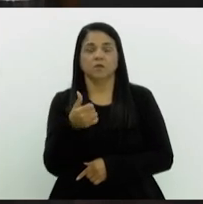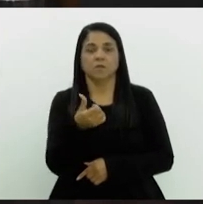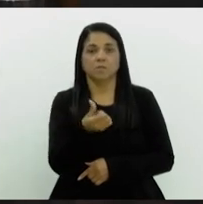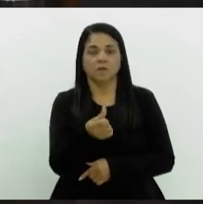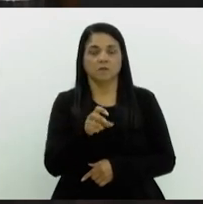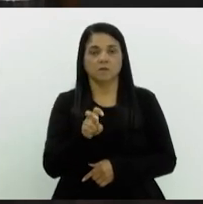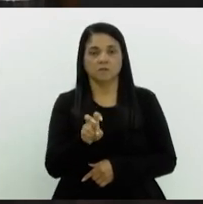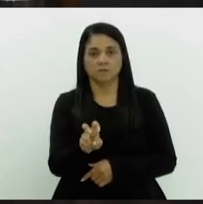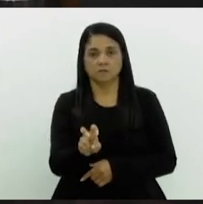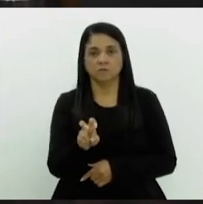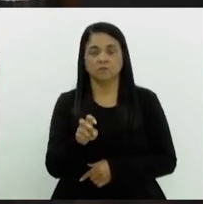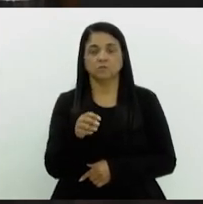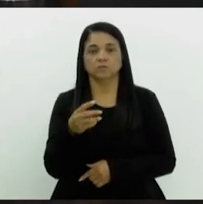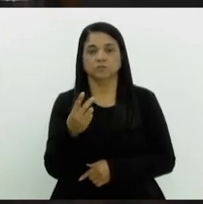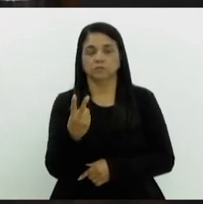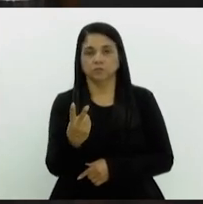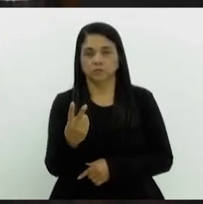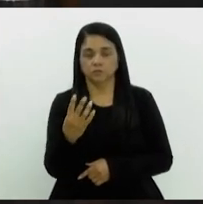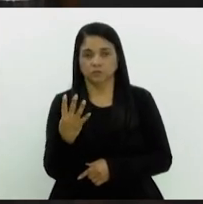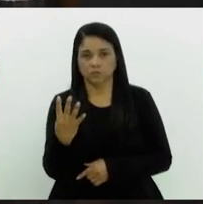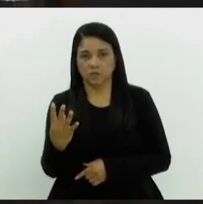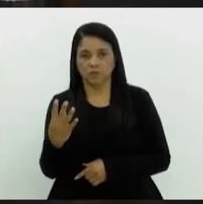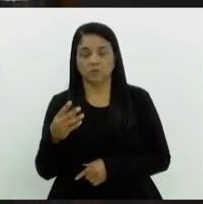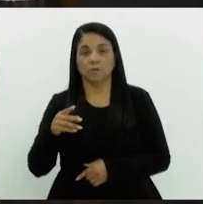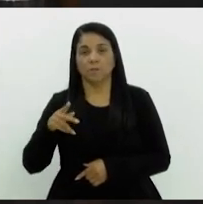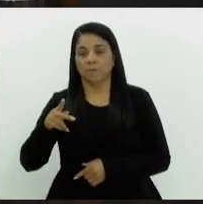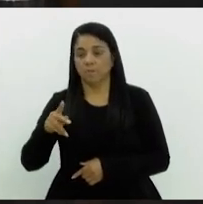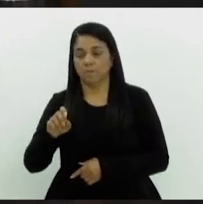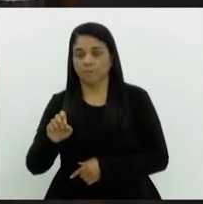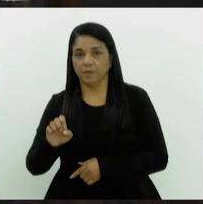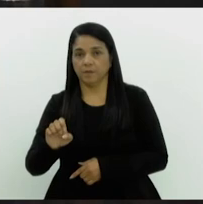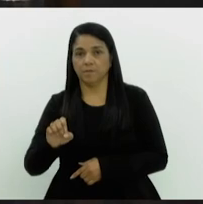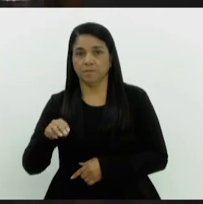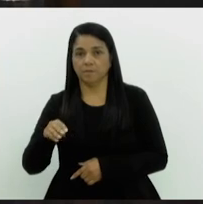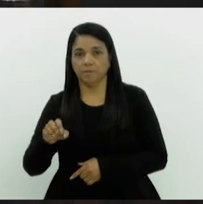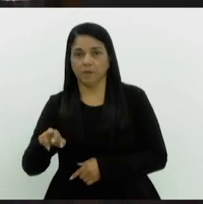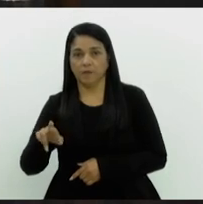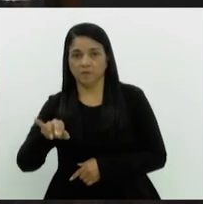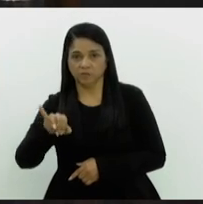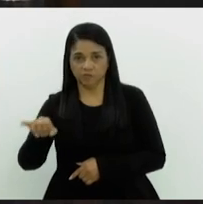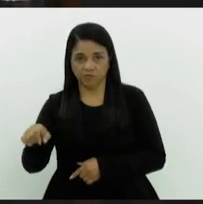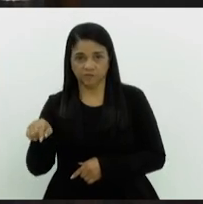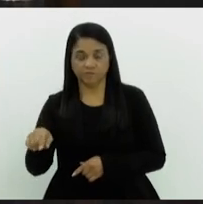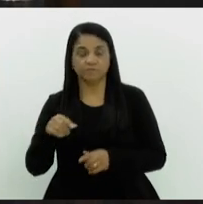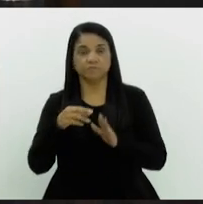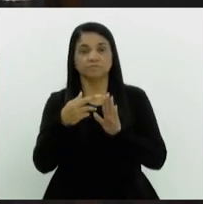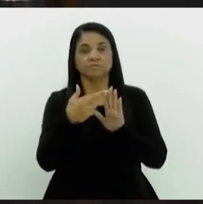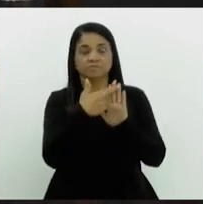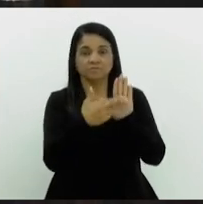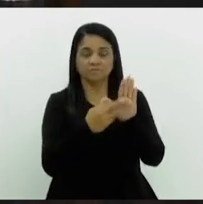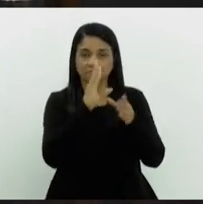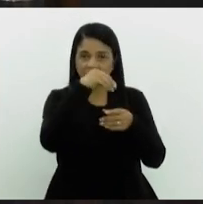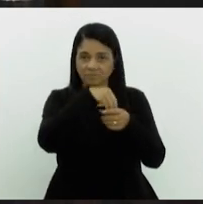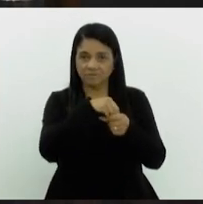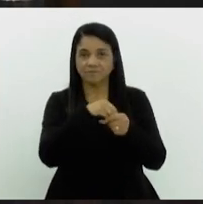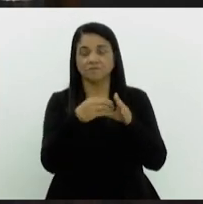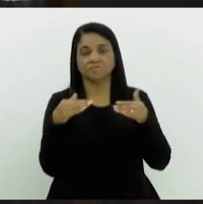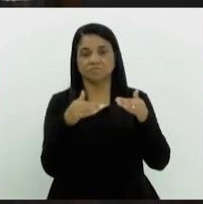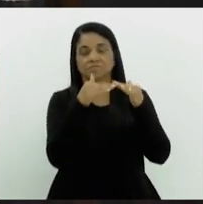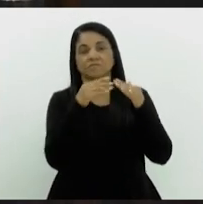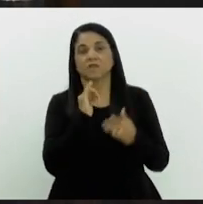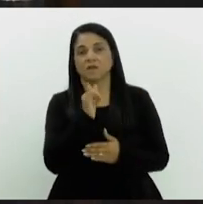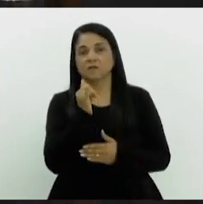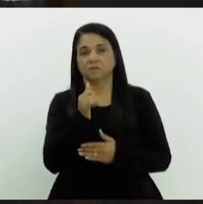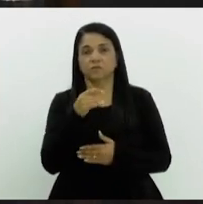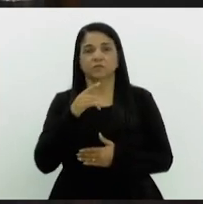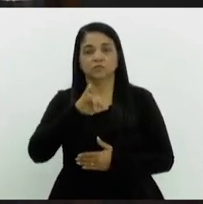65124 PEMERG. Parecer da Comissão de Normas Internas e Proposições Externas, favorável. Relator,